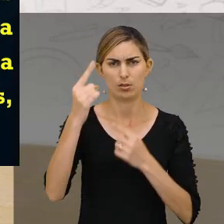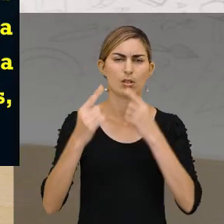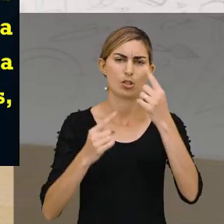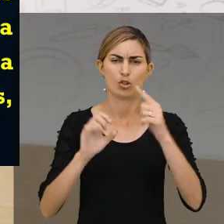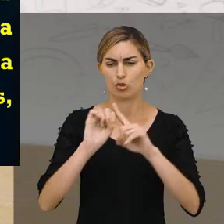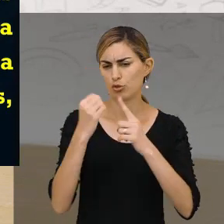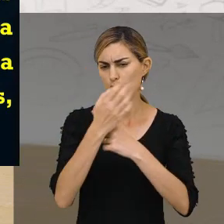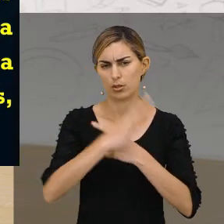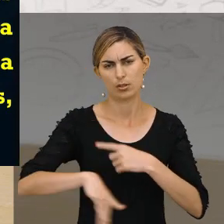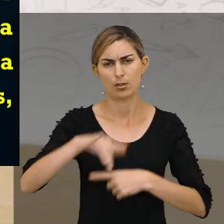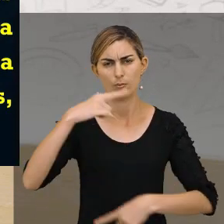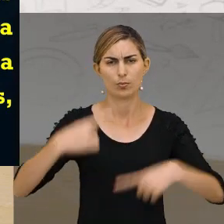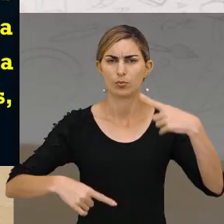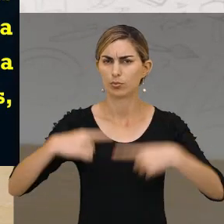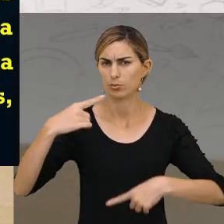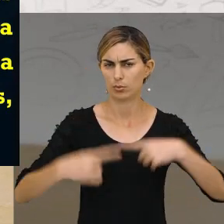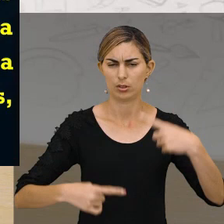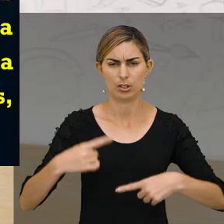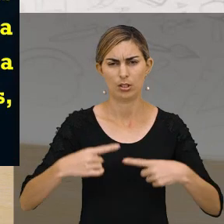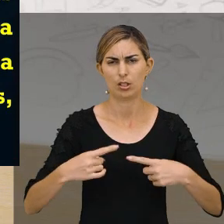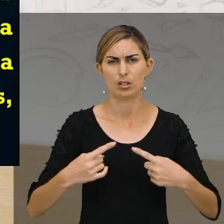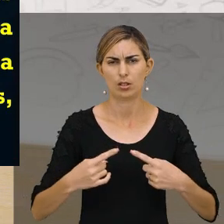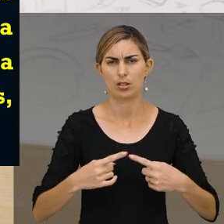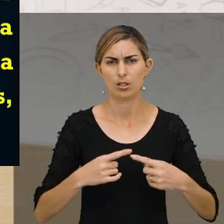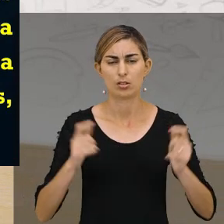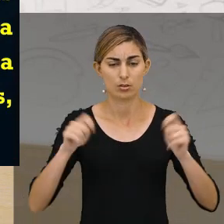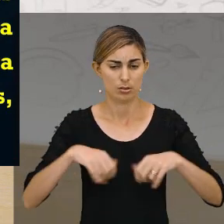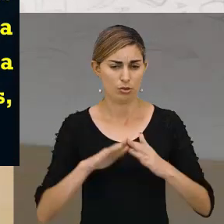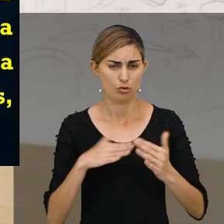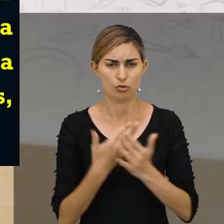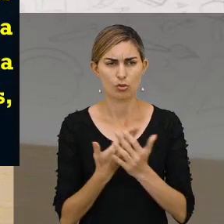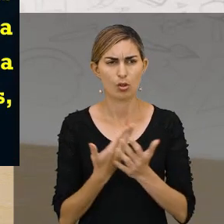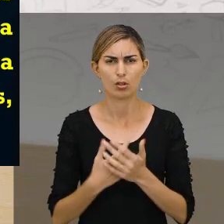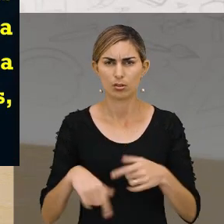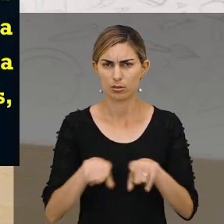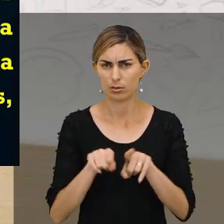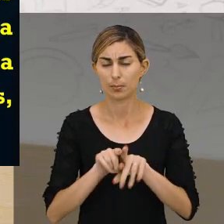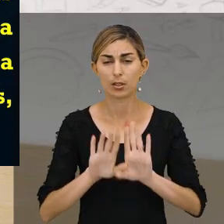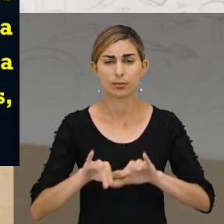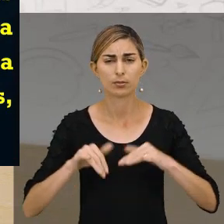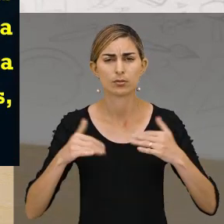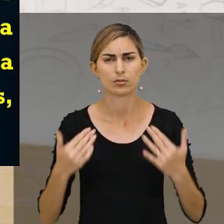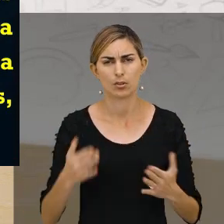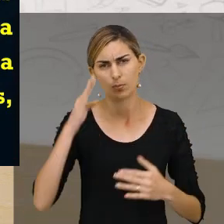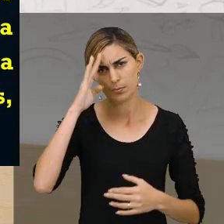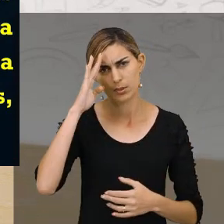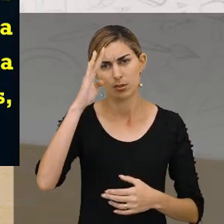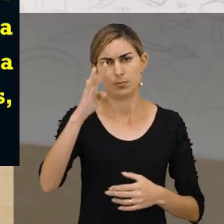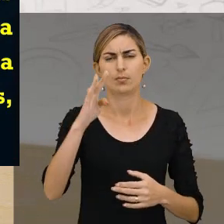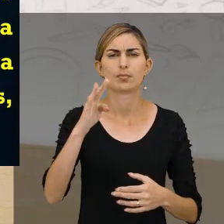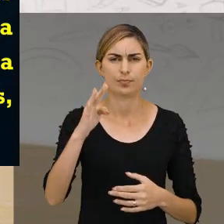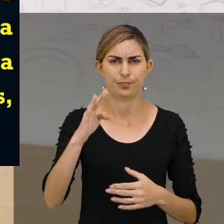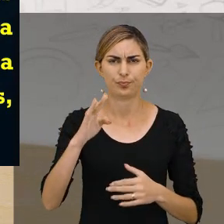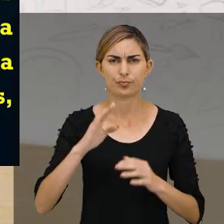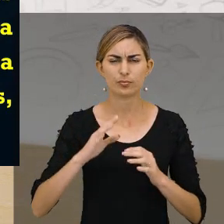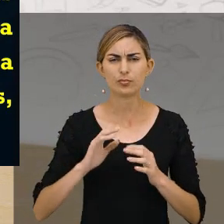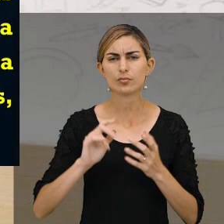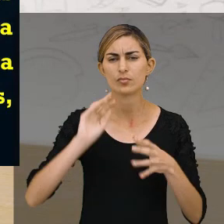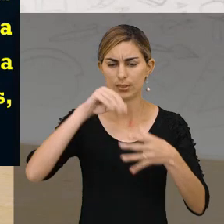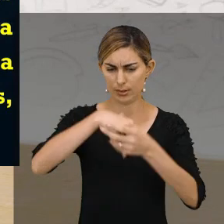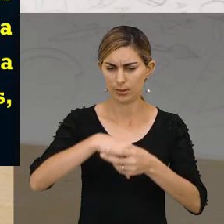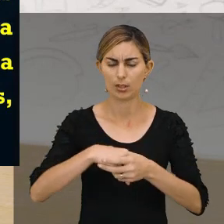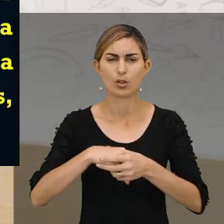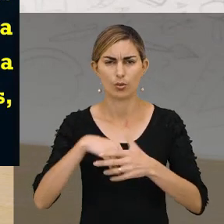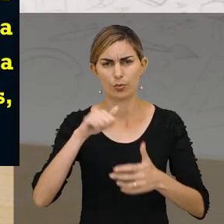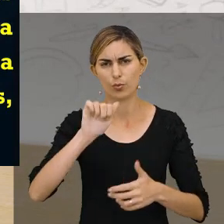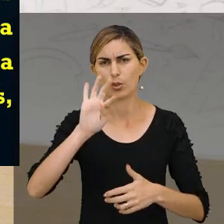ideologias sociais e políticas daqueles que compõem essa escola também. Então, esses são os principais condicionantes